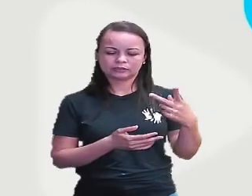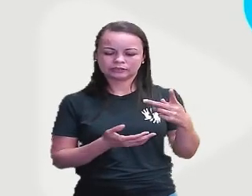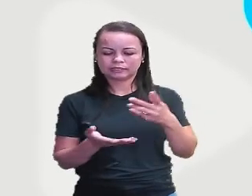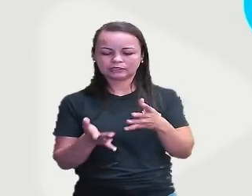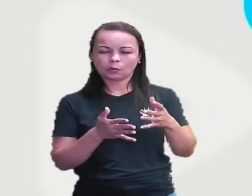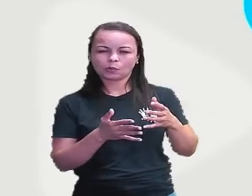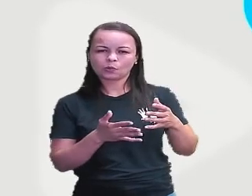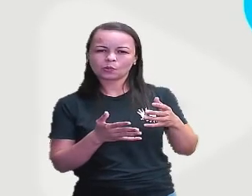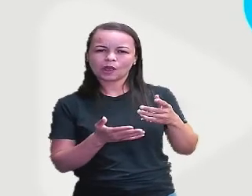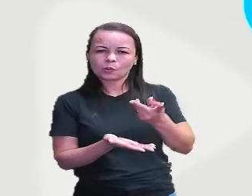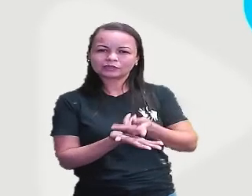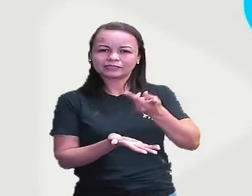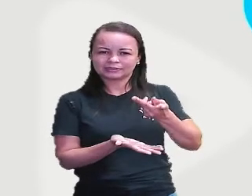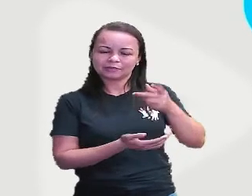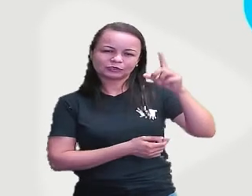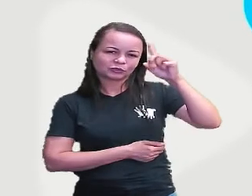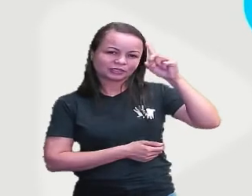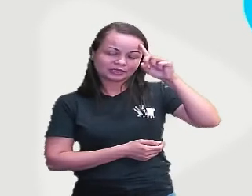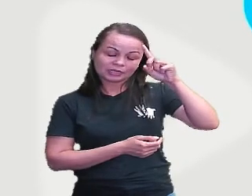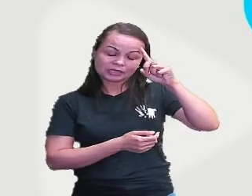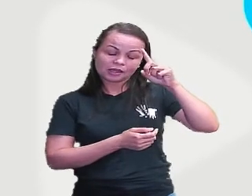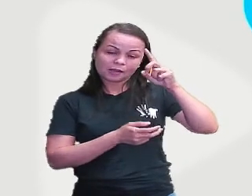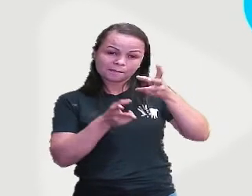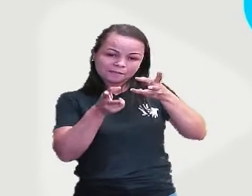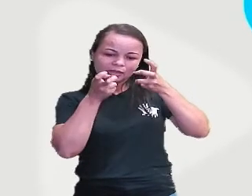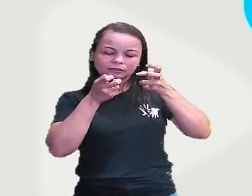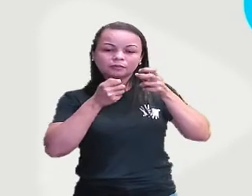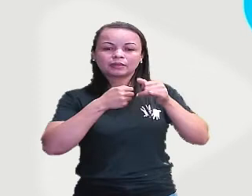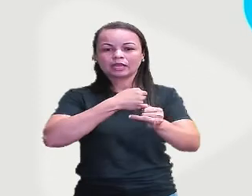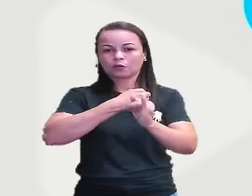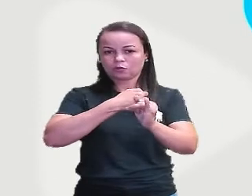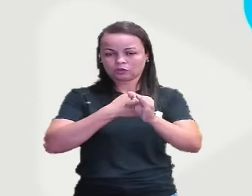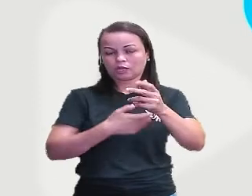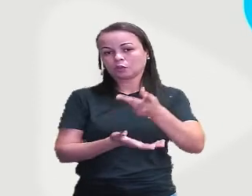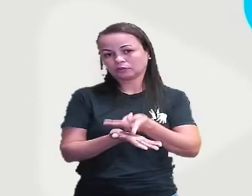do cotidiano, para que a gente perceba que a crônica ela vai acontecer